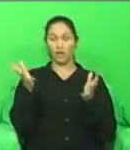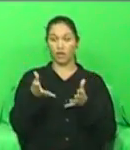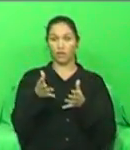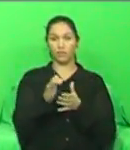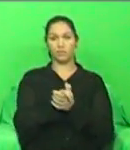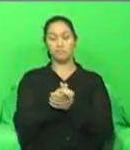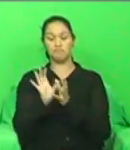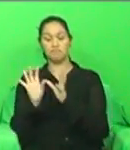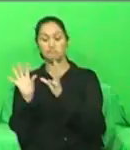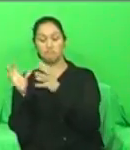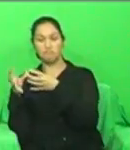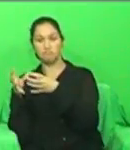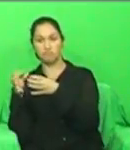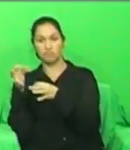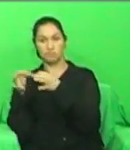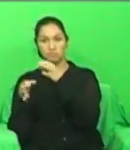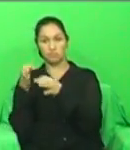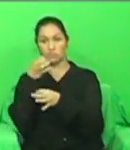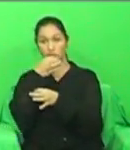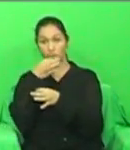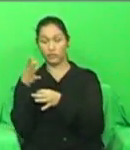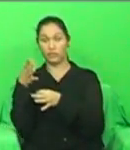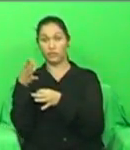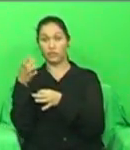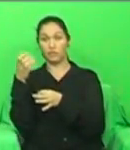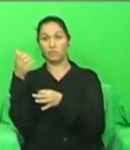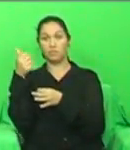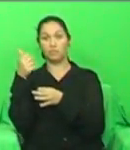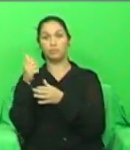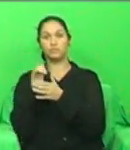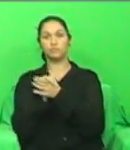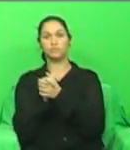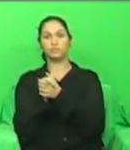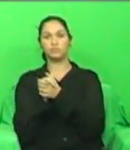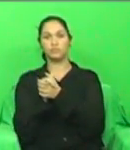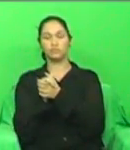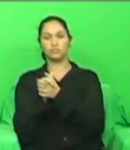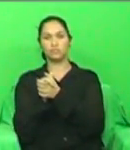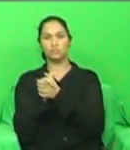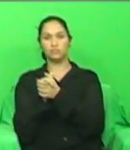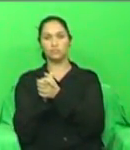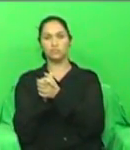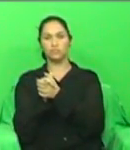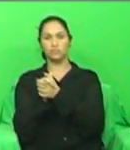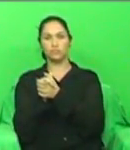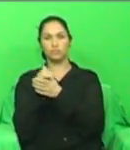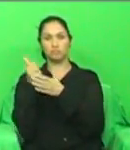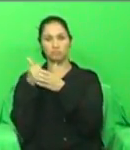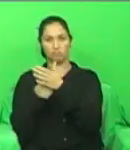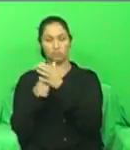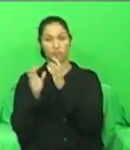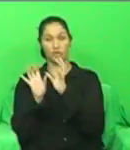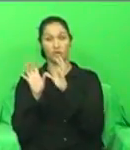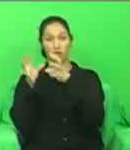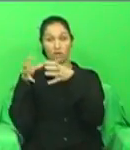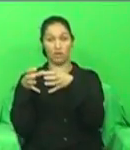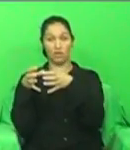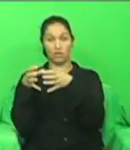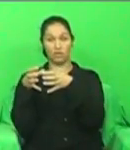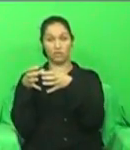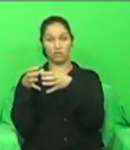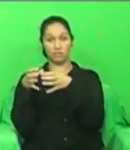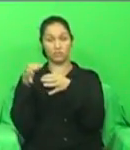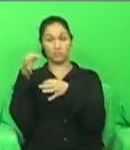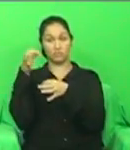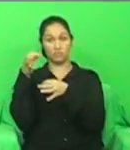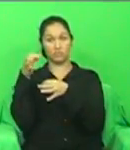opinou pela legalidade com racionalidade a comissão de obras bem como a de educação e fiscalização opinaram